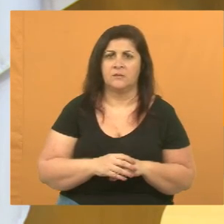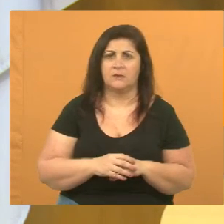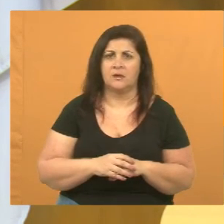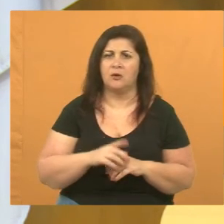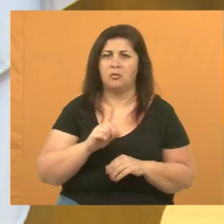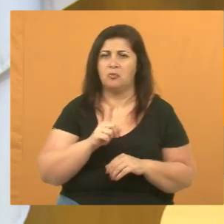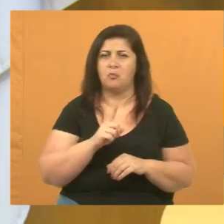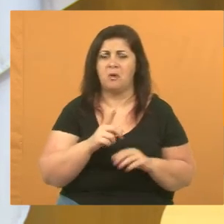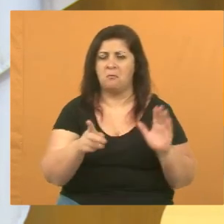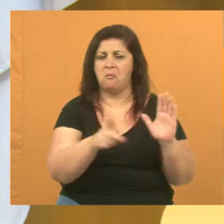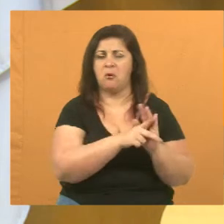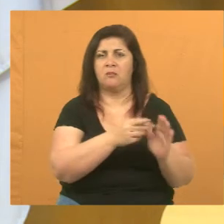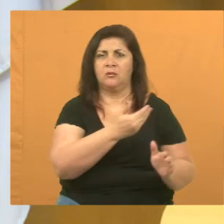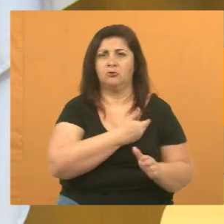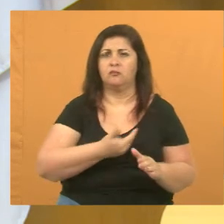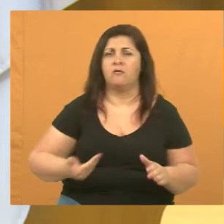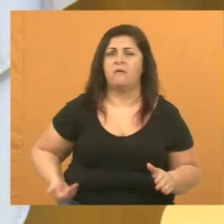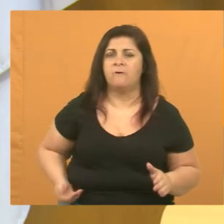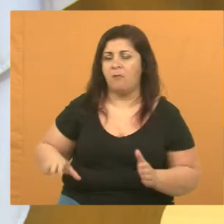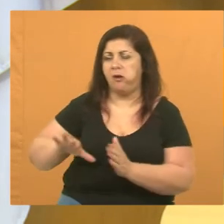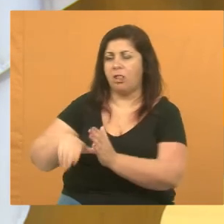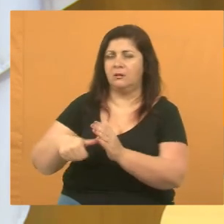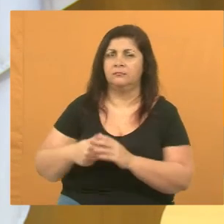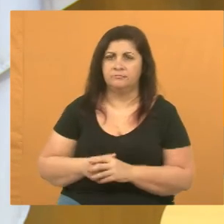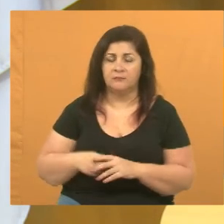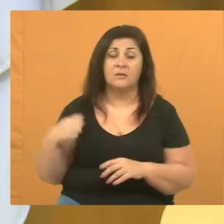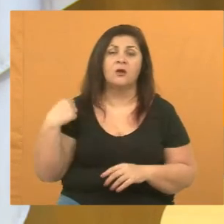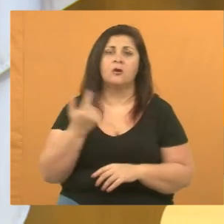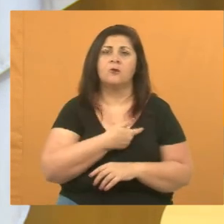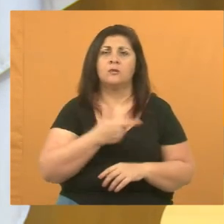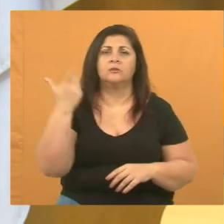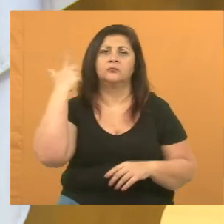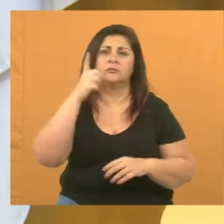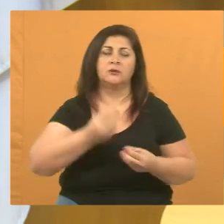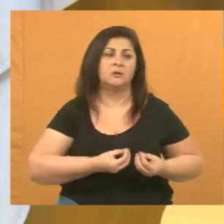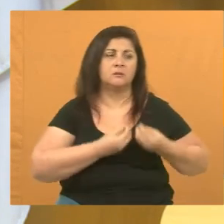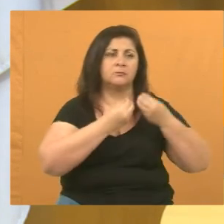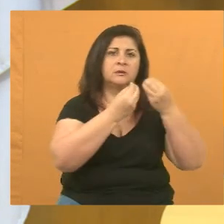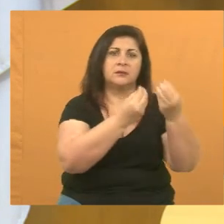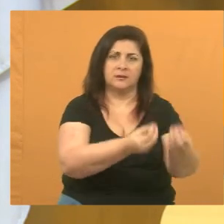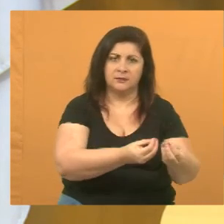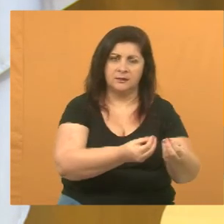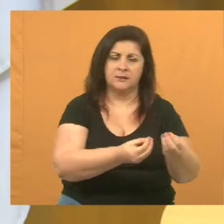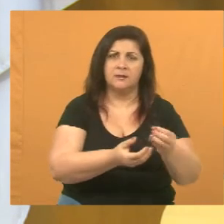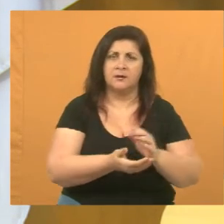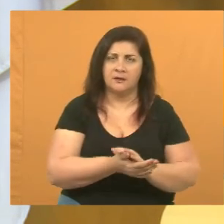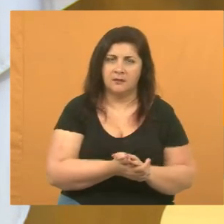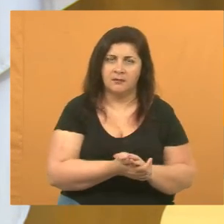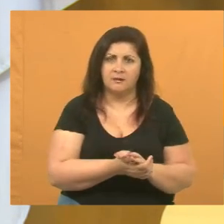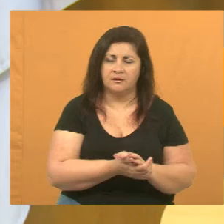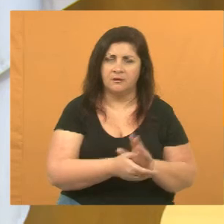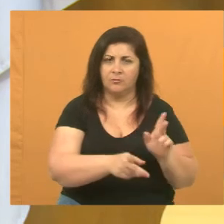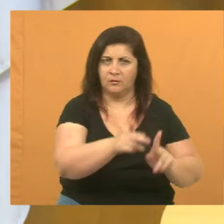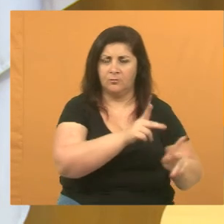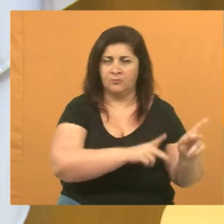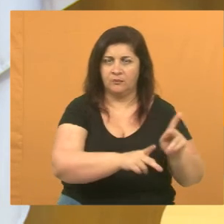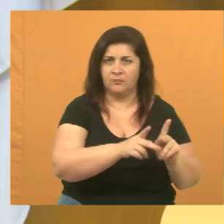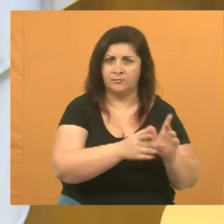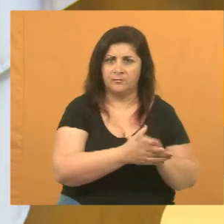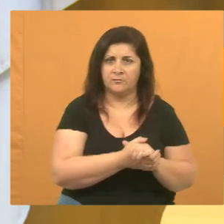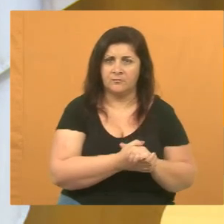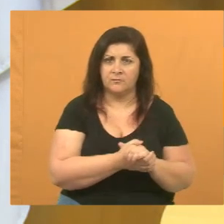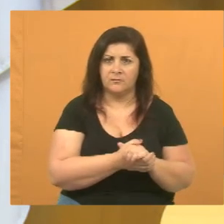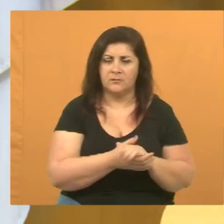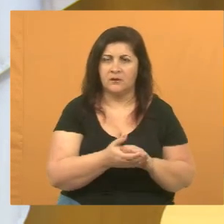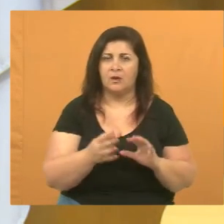governo corrupto, a gente consegue entregar para a população, e na última semana conseguimos entregar quase